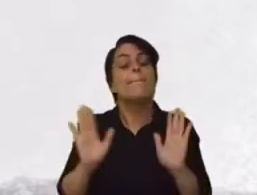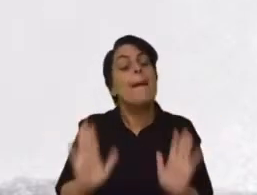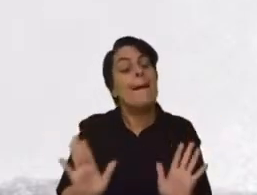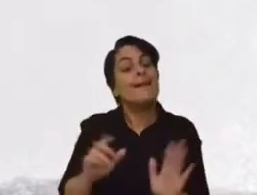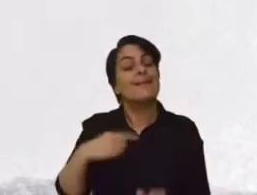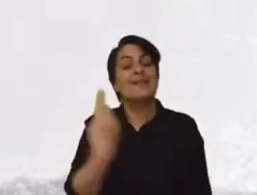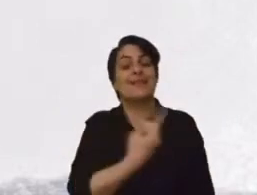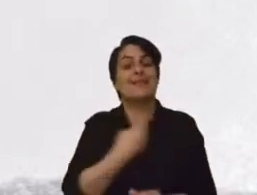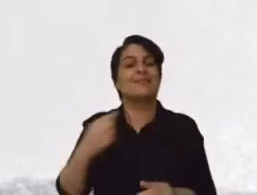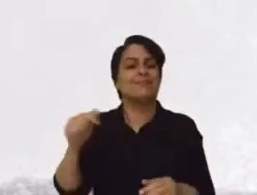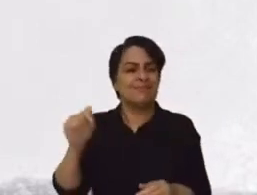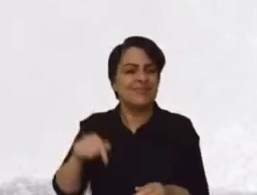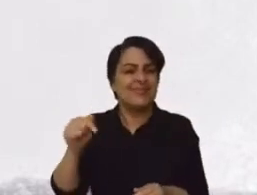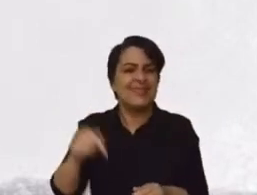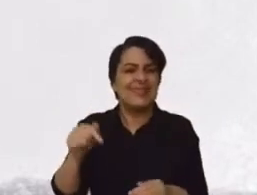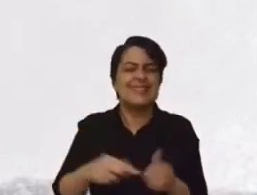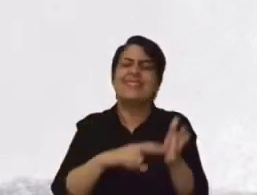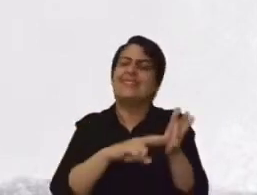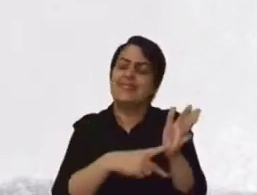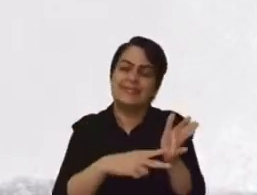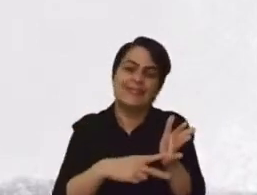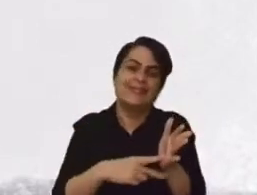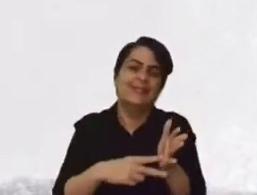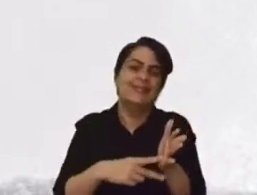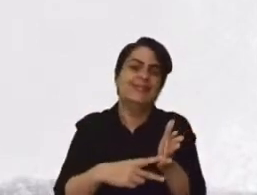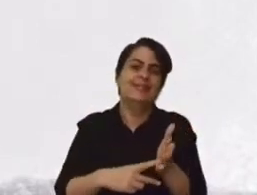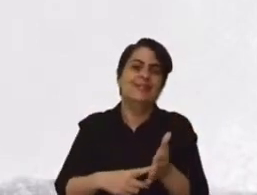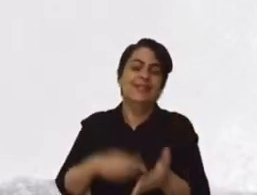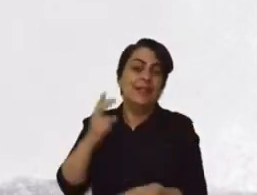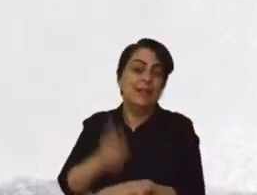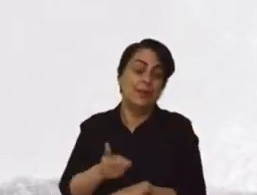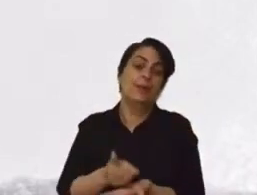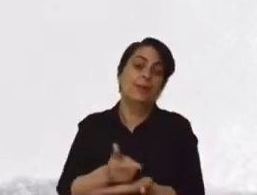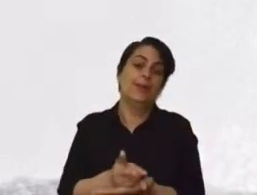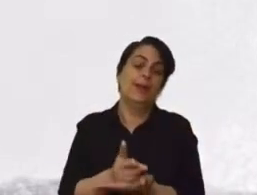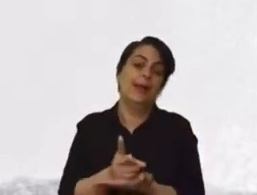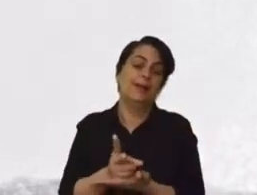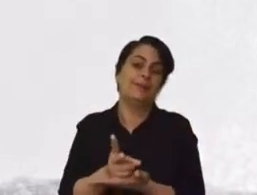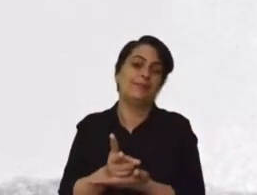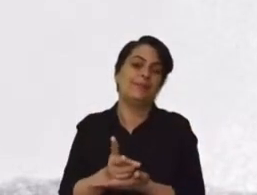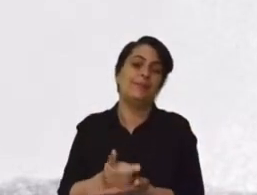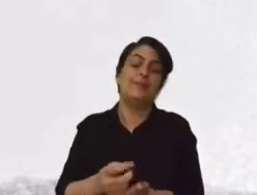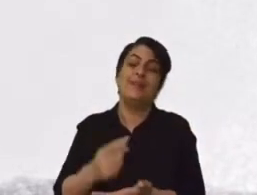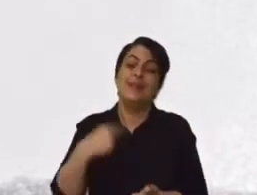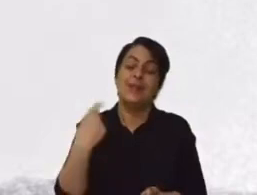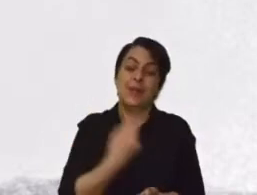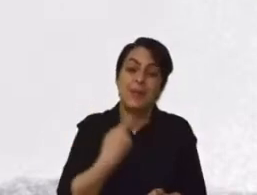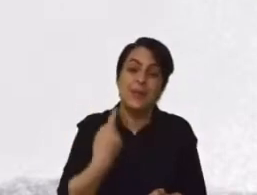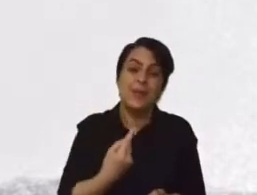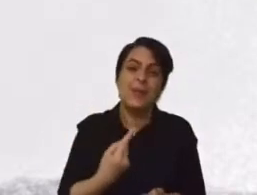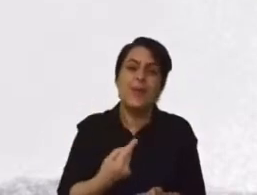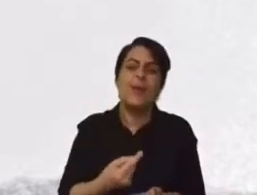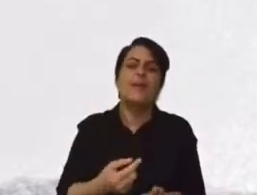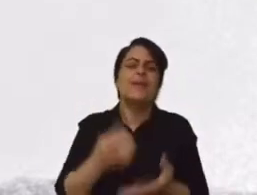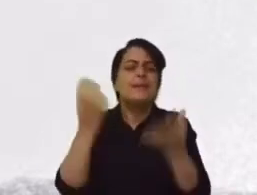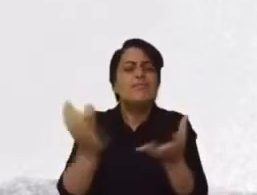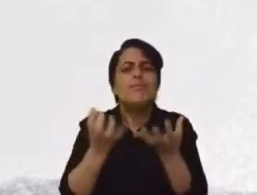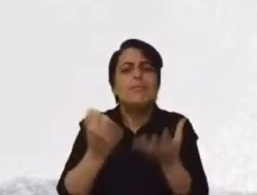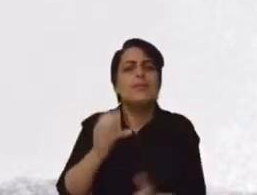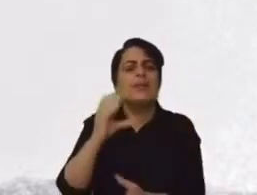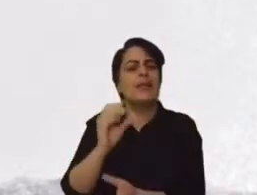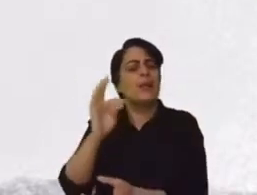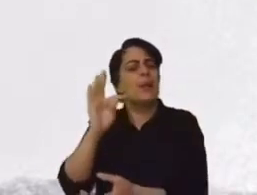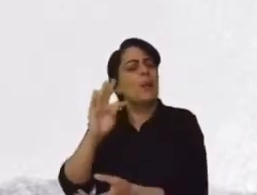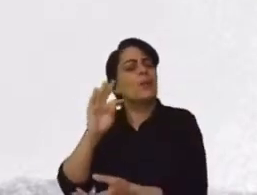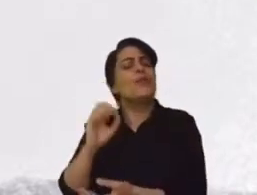vai manter todas essas coisas, né? E não é isso que a gente quer, né? A gente quer um movimento sindical forte, inovador, e nós queremos